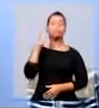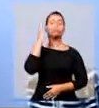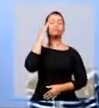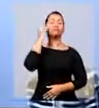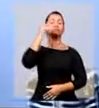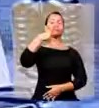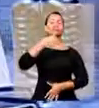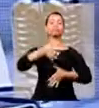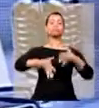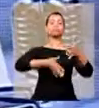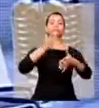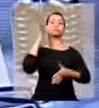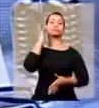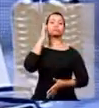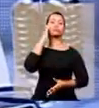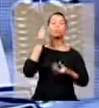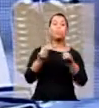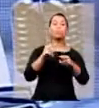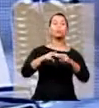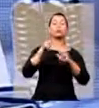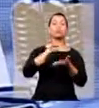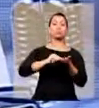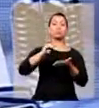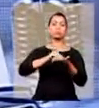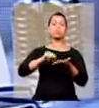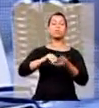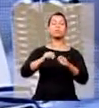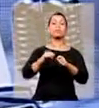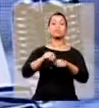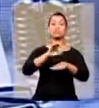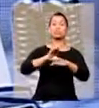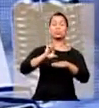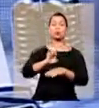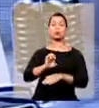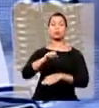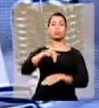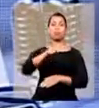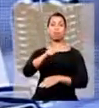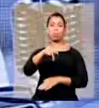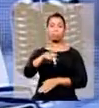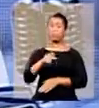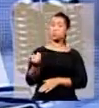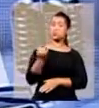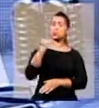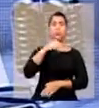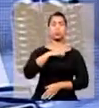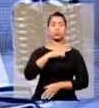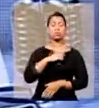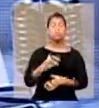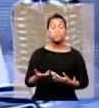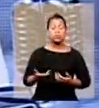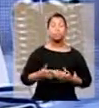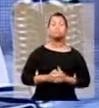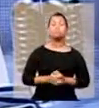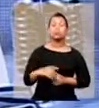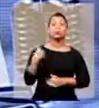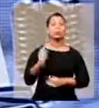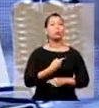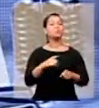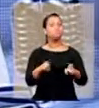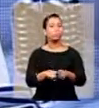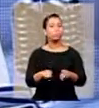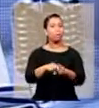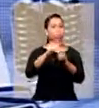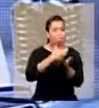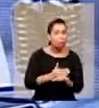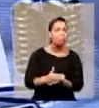no IENAP, muito importante. E nós também fomos pioneiros no trabalho grupal com esse